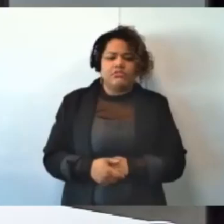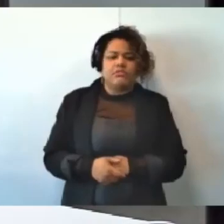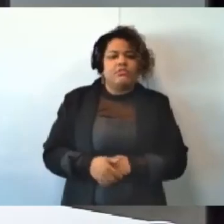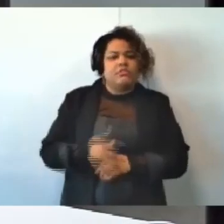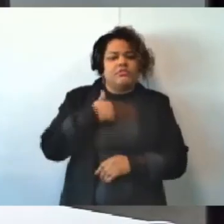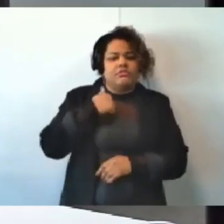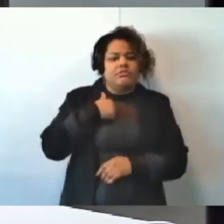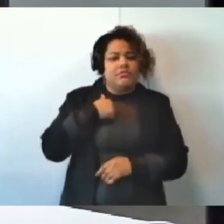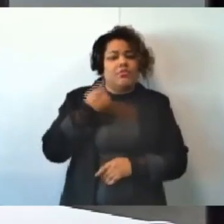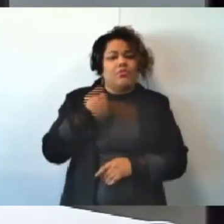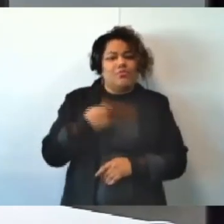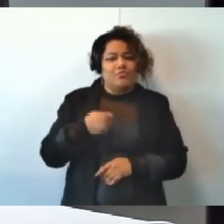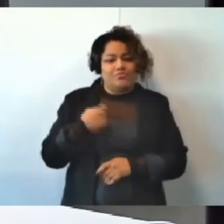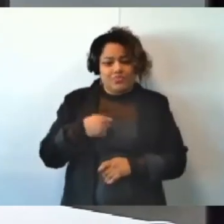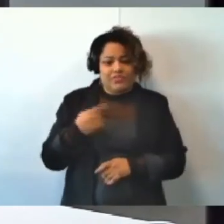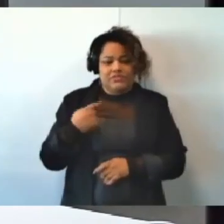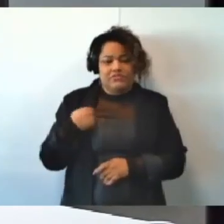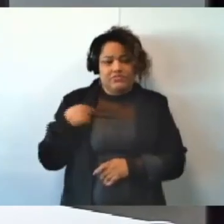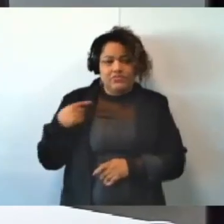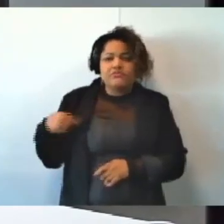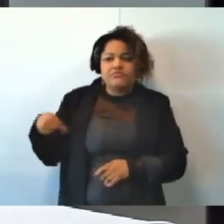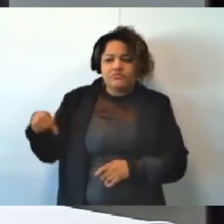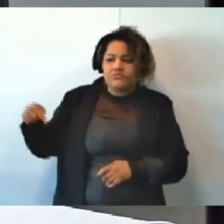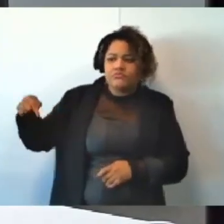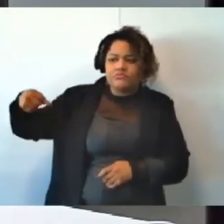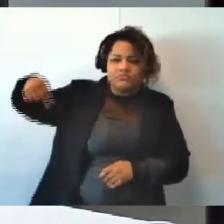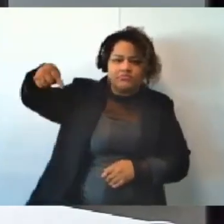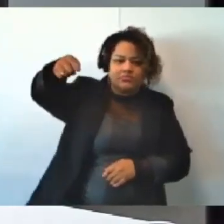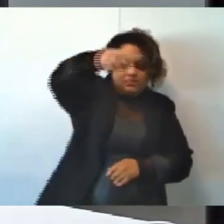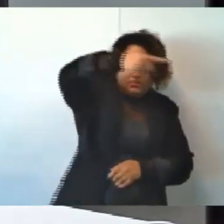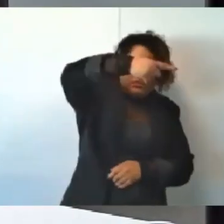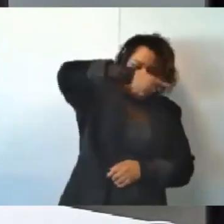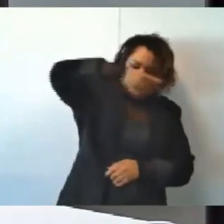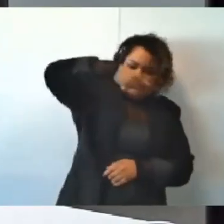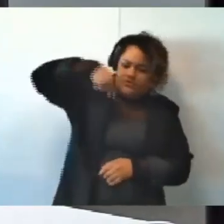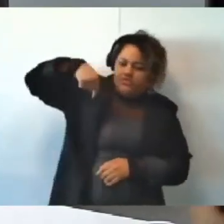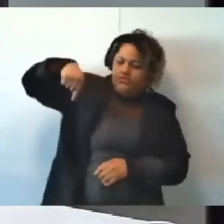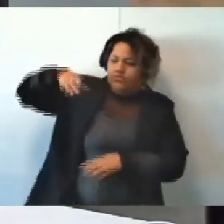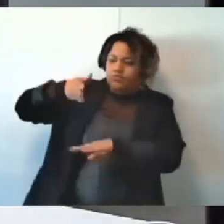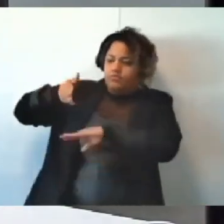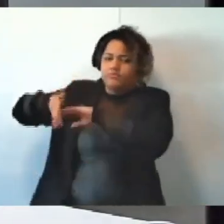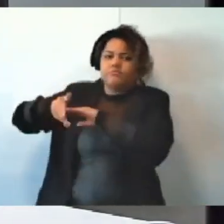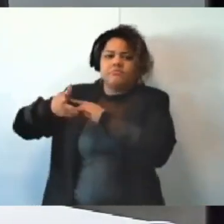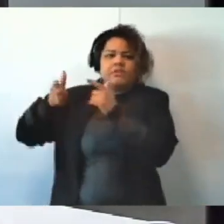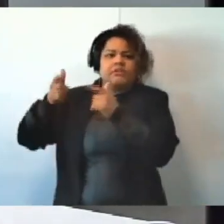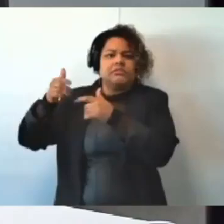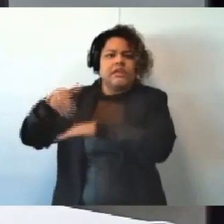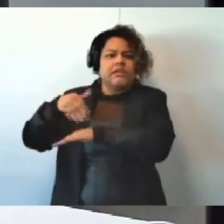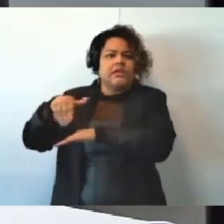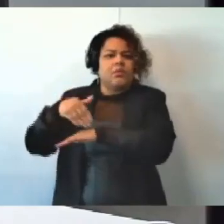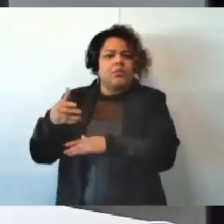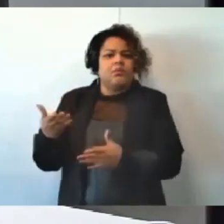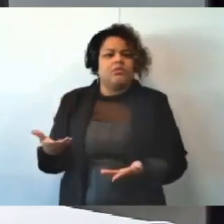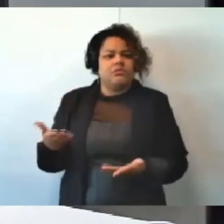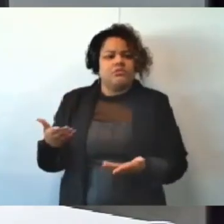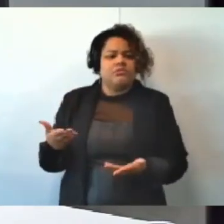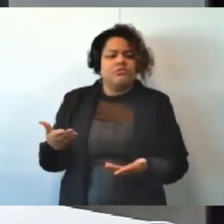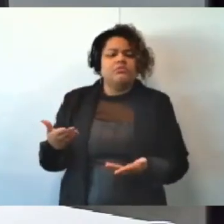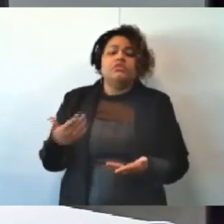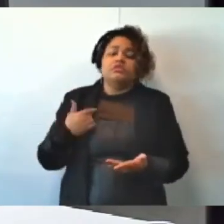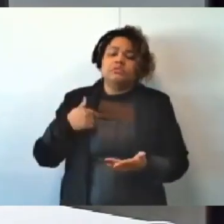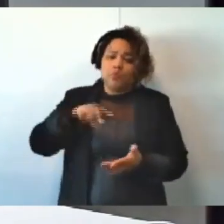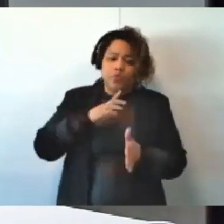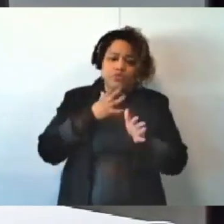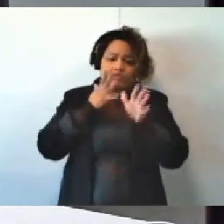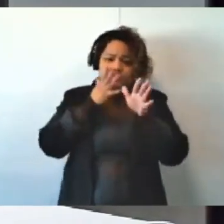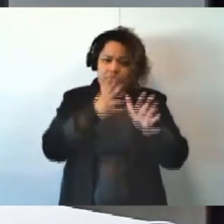que fazer um percurso imenso para novamente entrar na rua. Eu acho que isso é seríssimo. Então, a gente está denunciando aqui várias